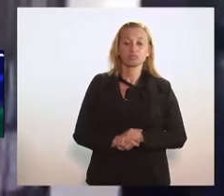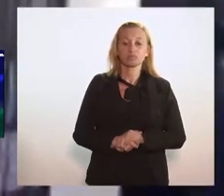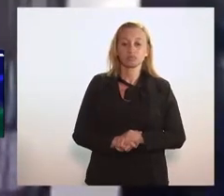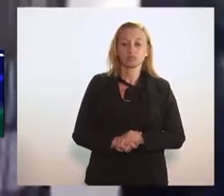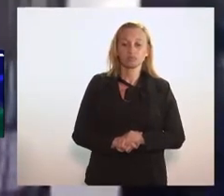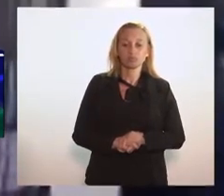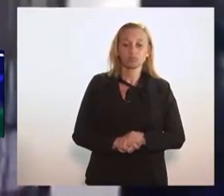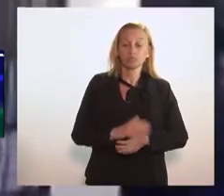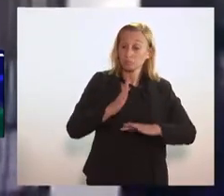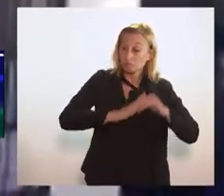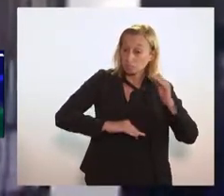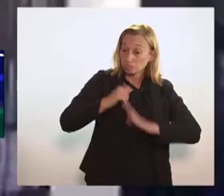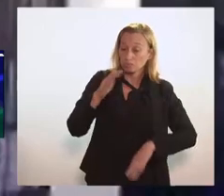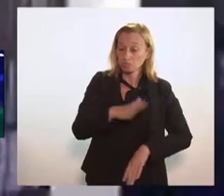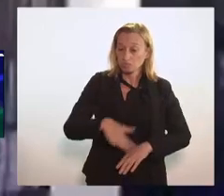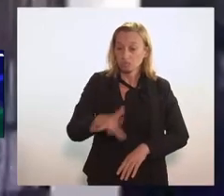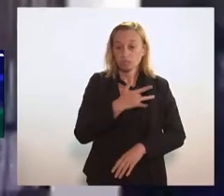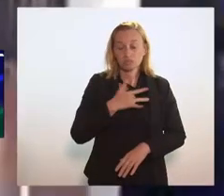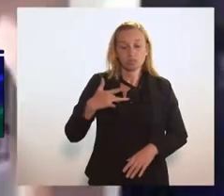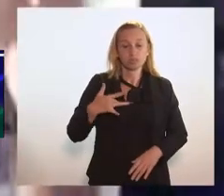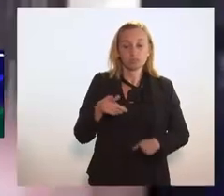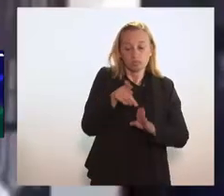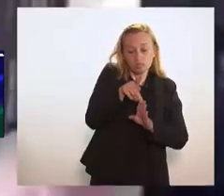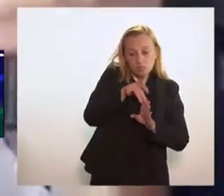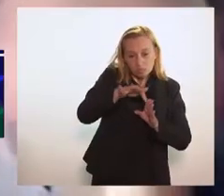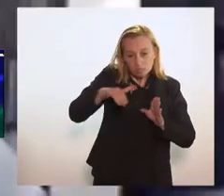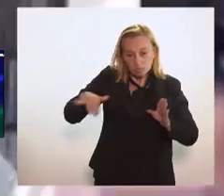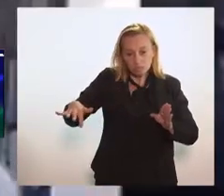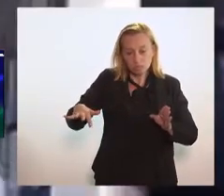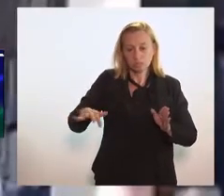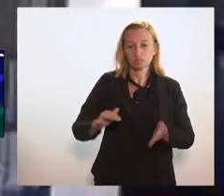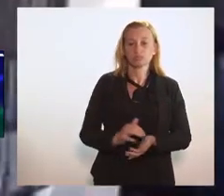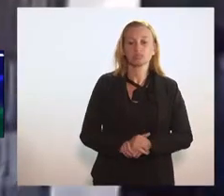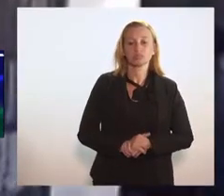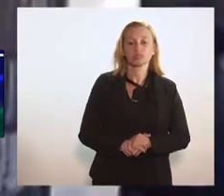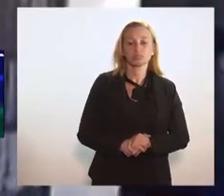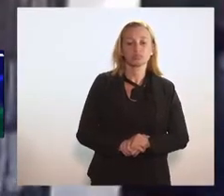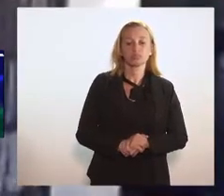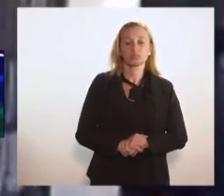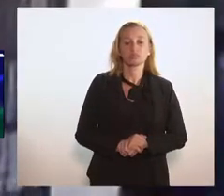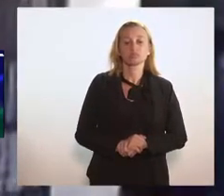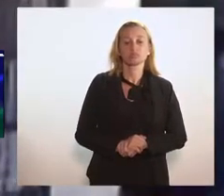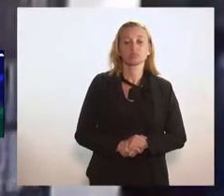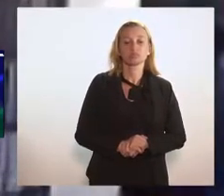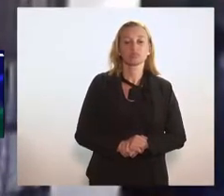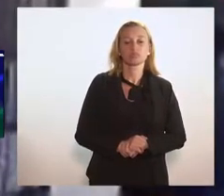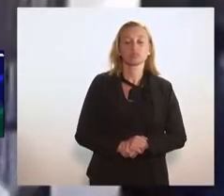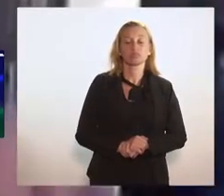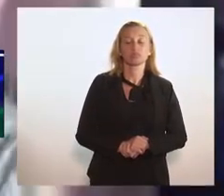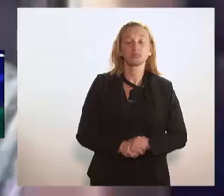pelos profissionais da saúde, os protocolos que são definidos pelos